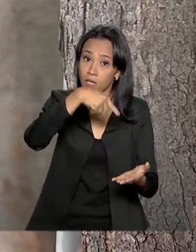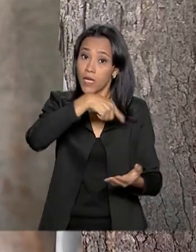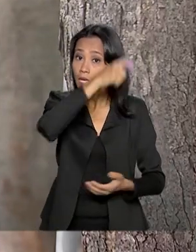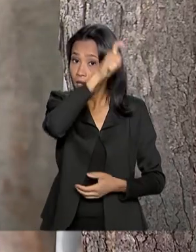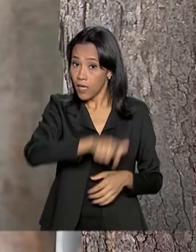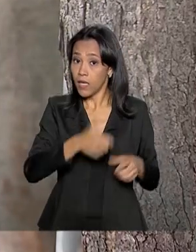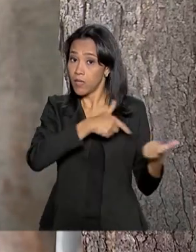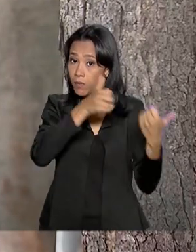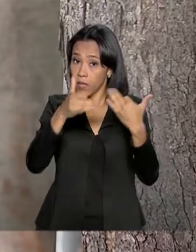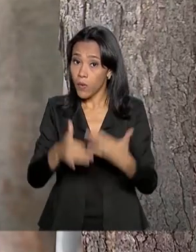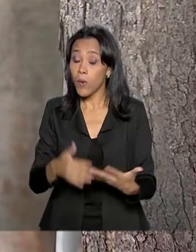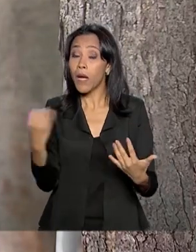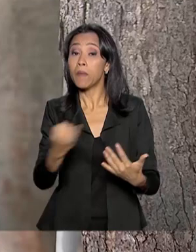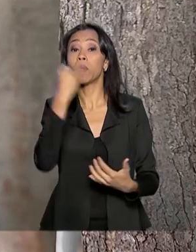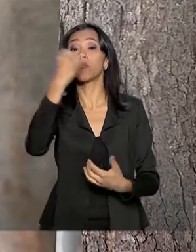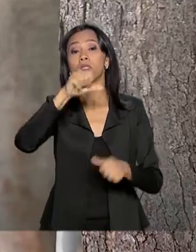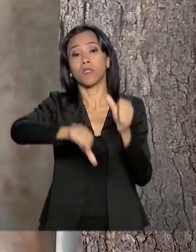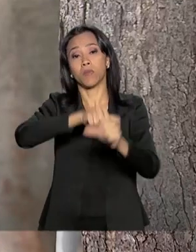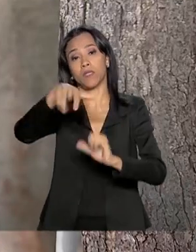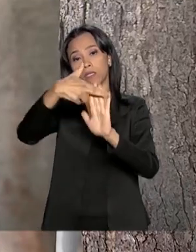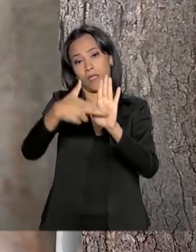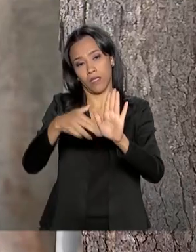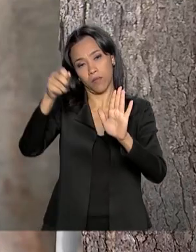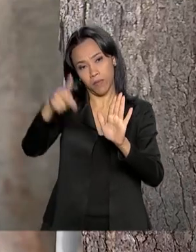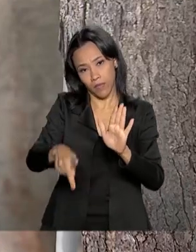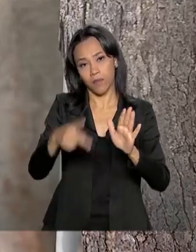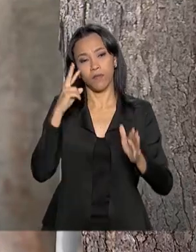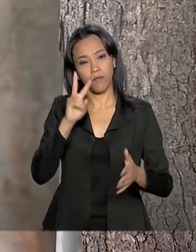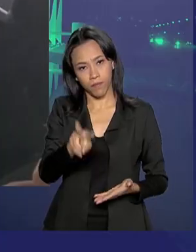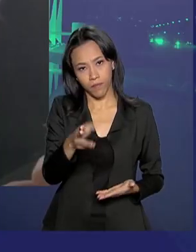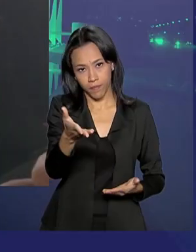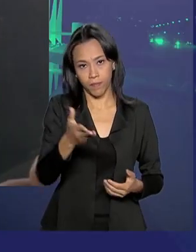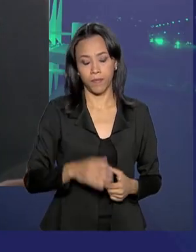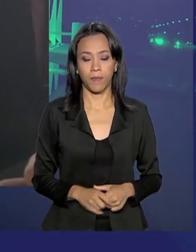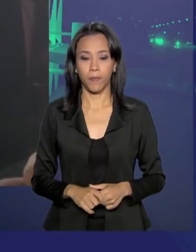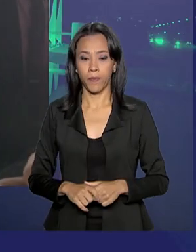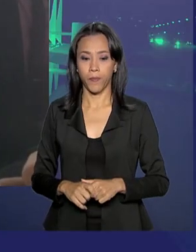importância da reforma da previdência vamos ver